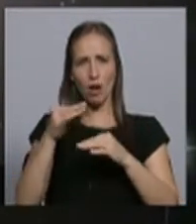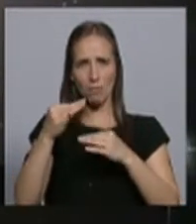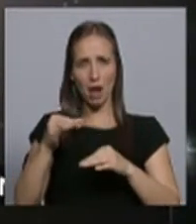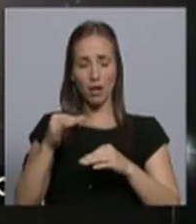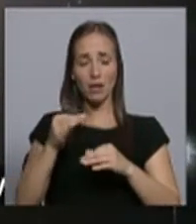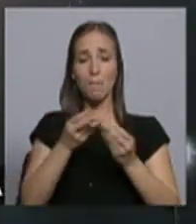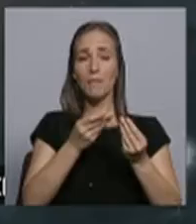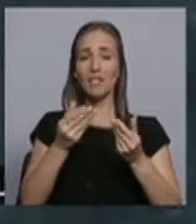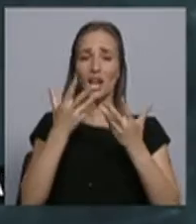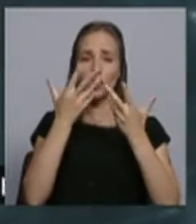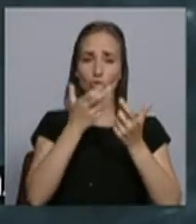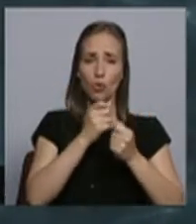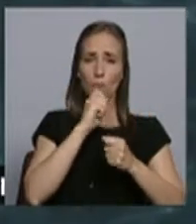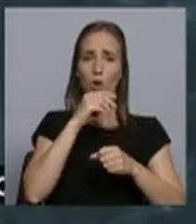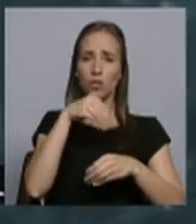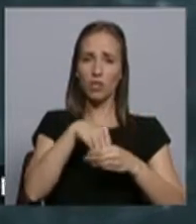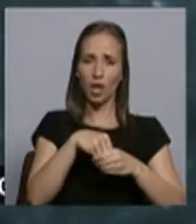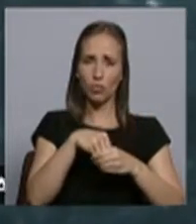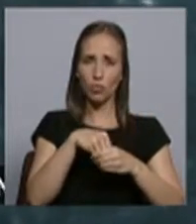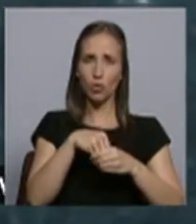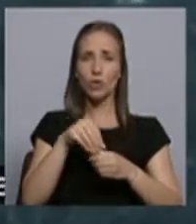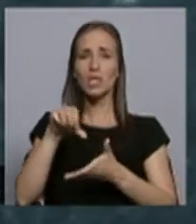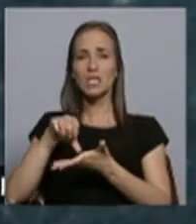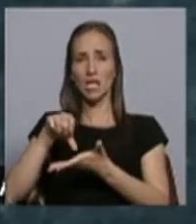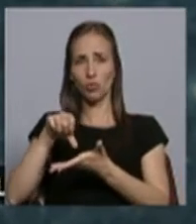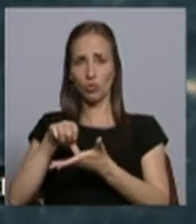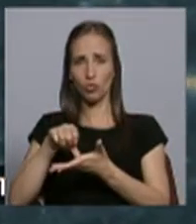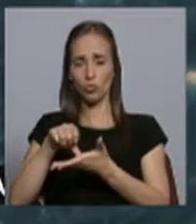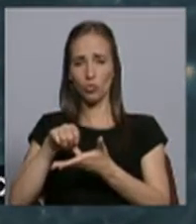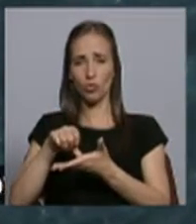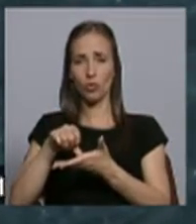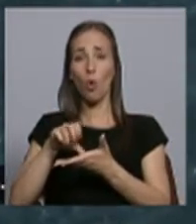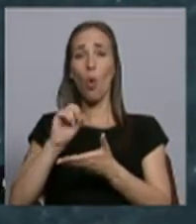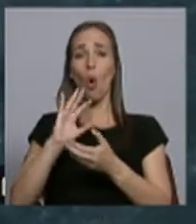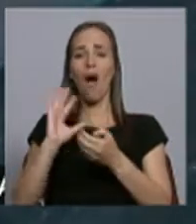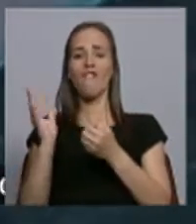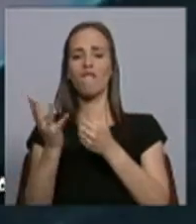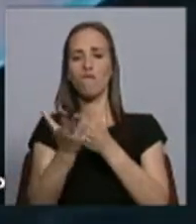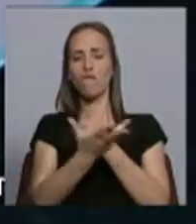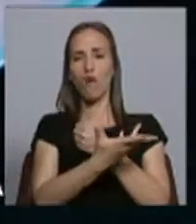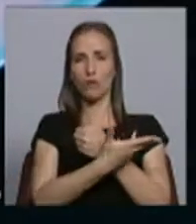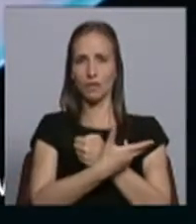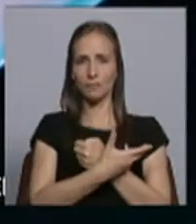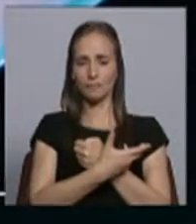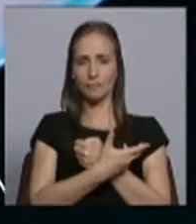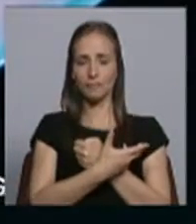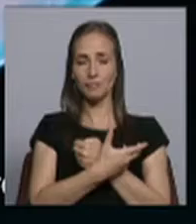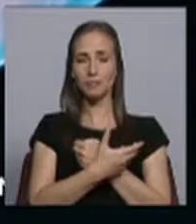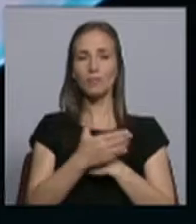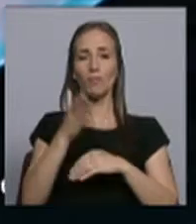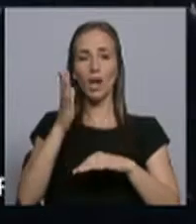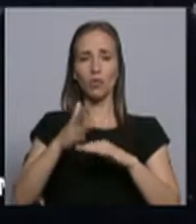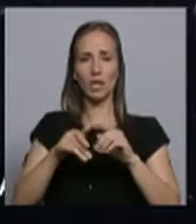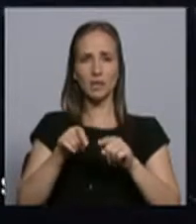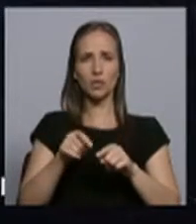pode estar no interior das galáxias, no centro das galáxias, como um grande halo à volta das mesmas. E isso acontece em praticamente